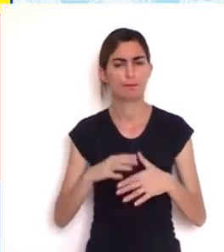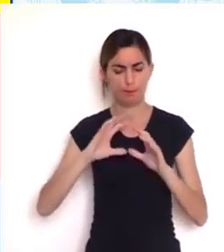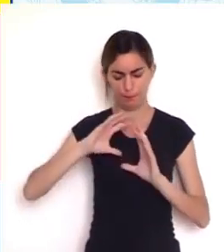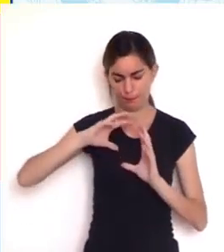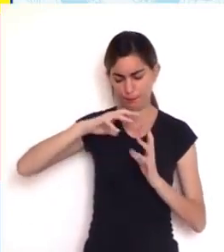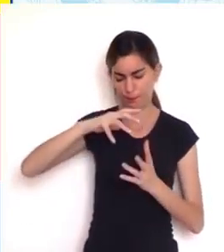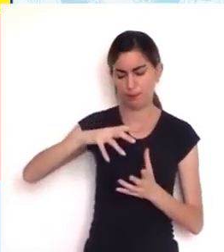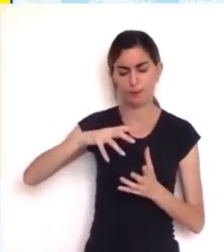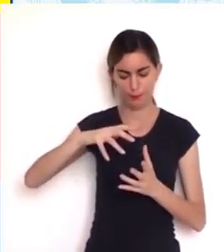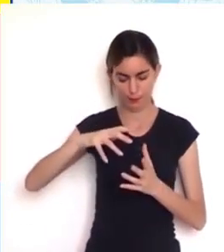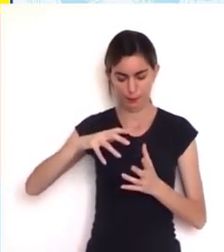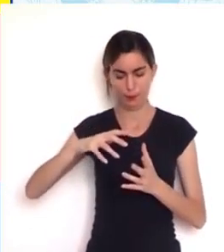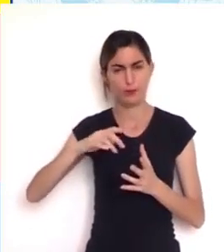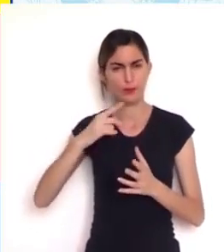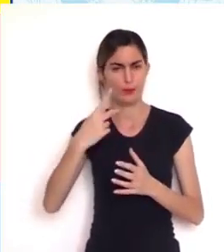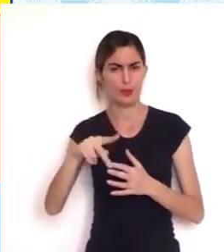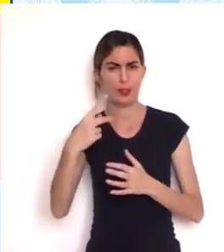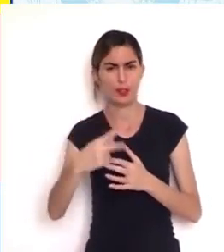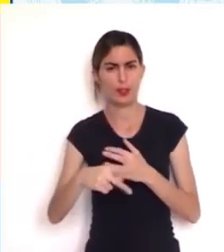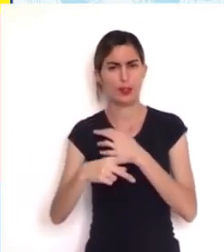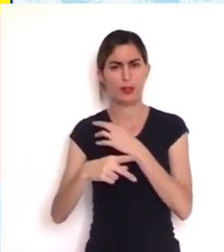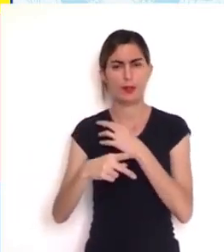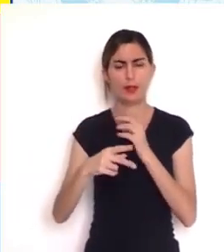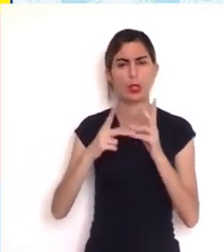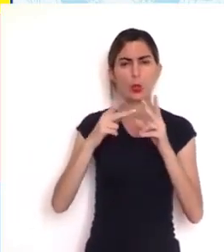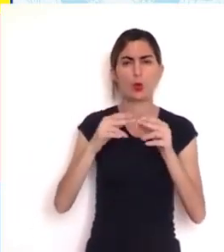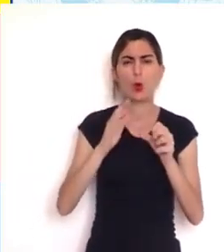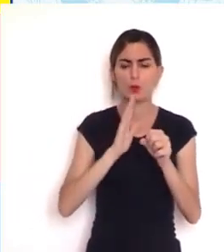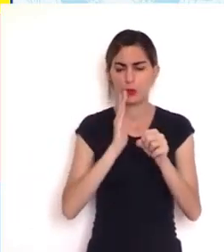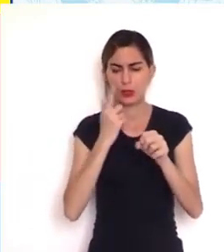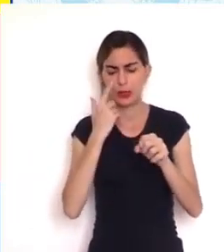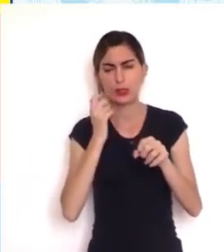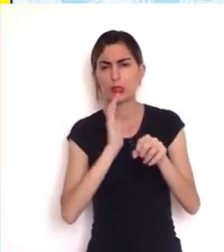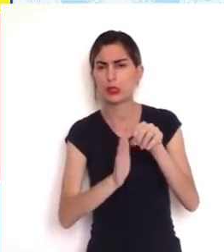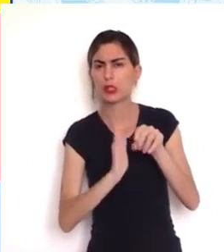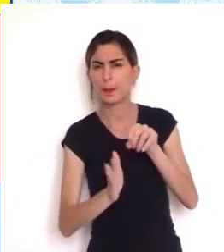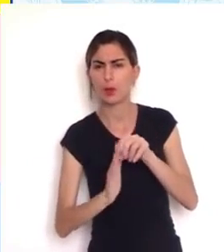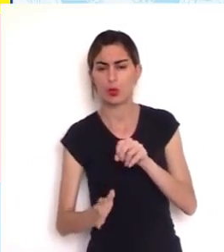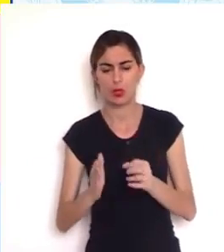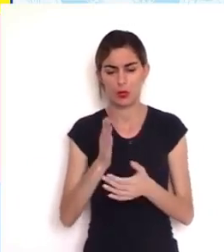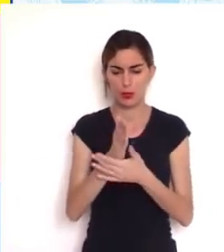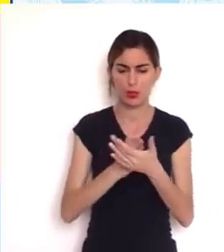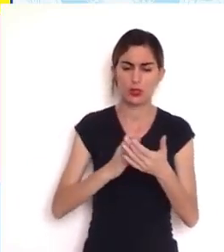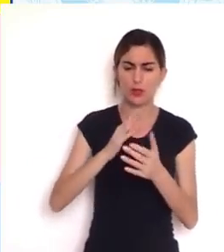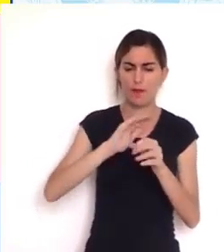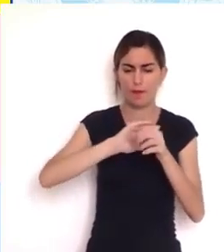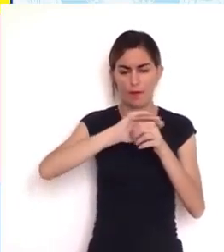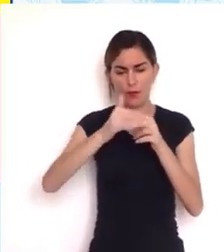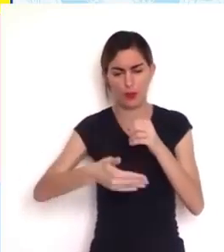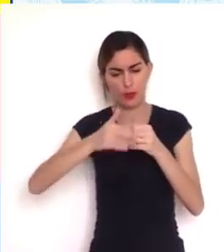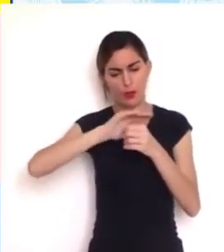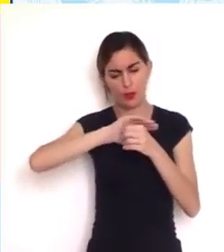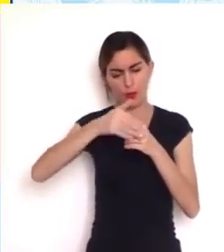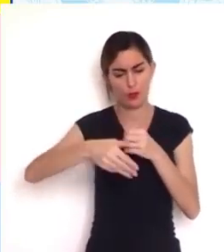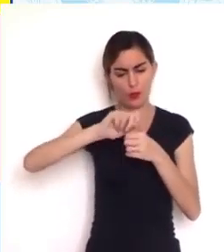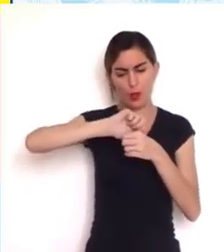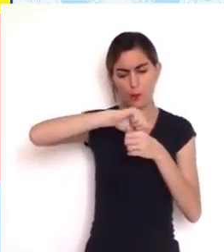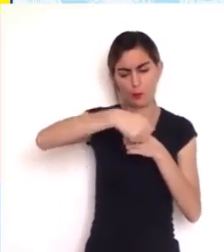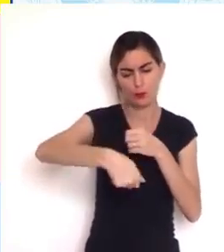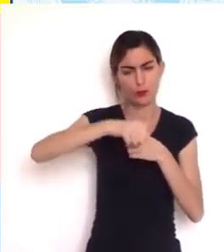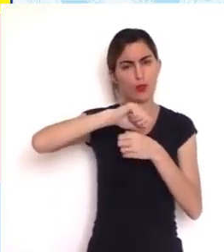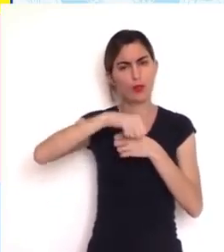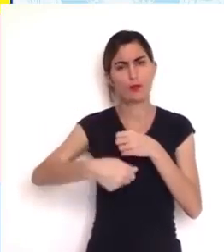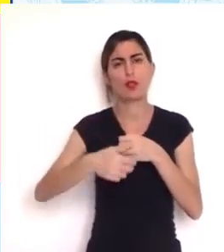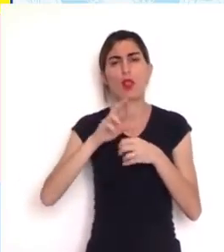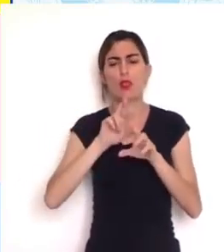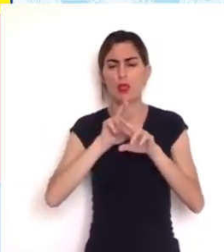A Terra, ela vai ser como uma cebola. Ela é dividida em várias camadas. E